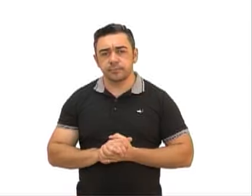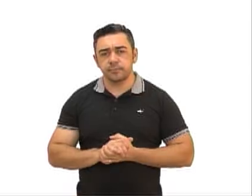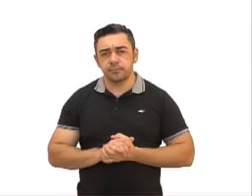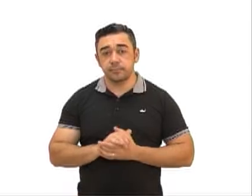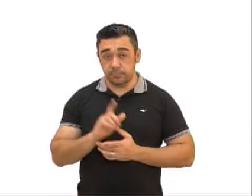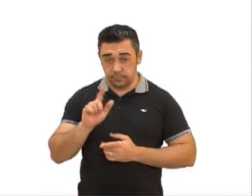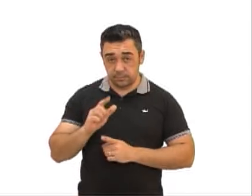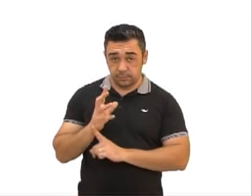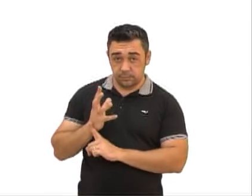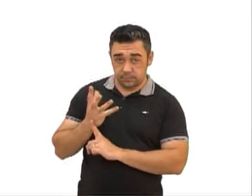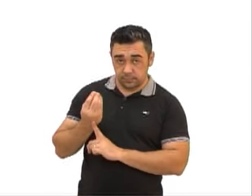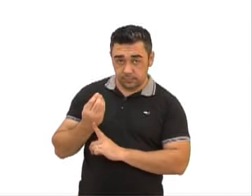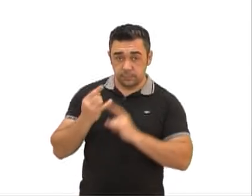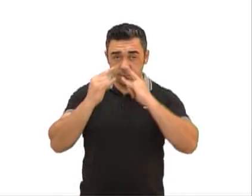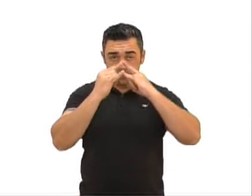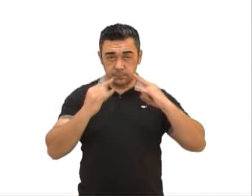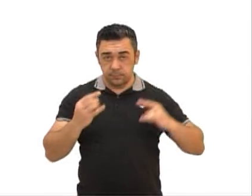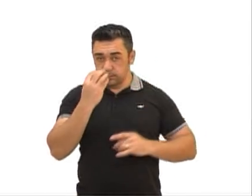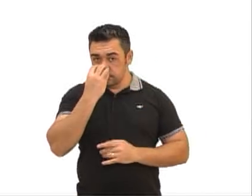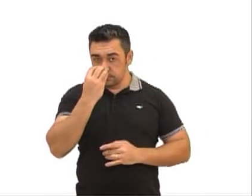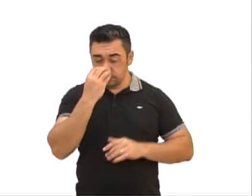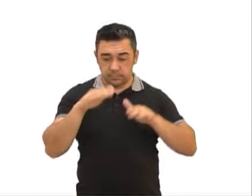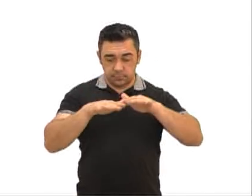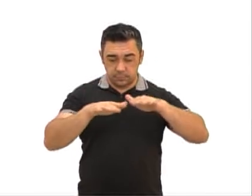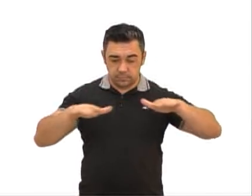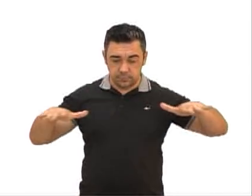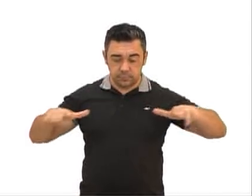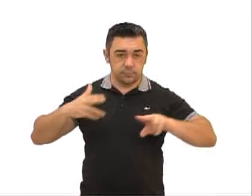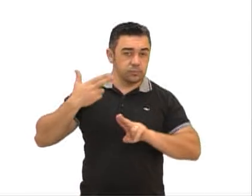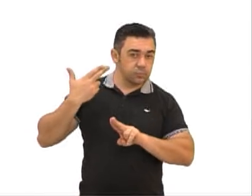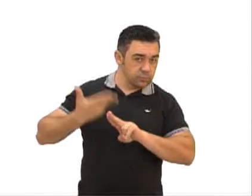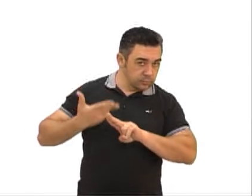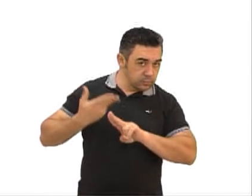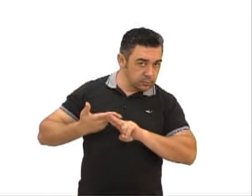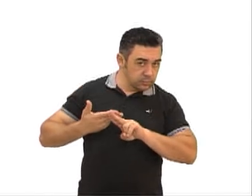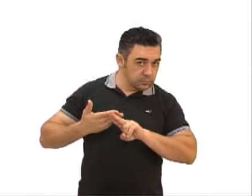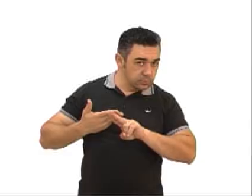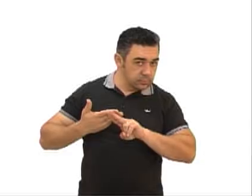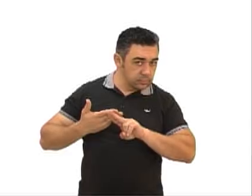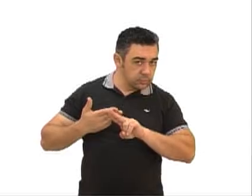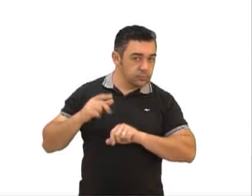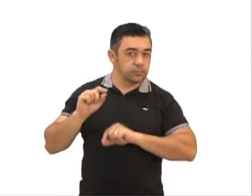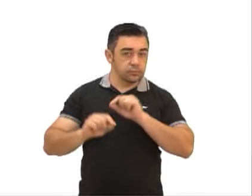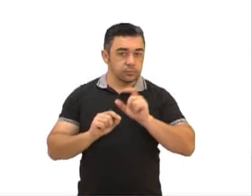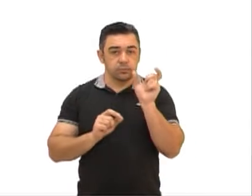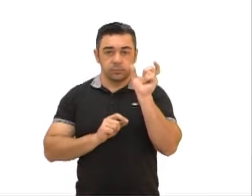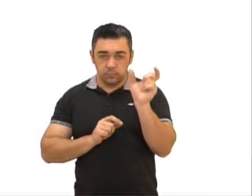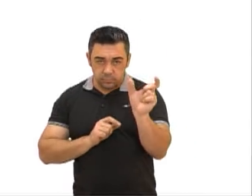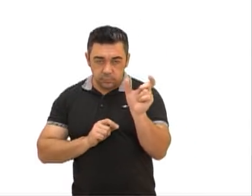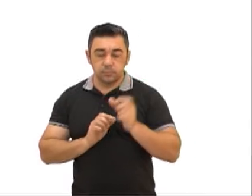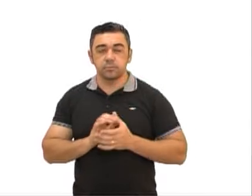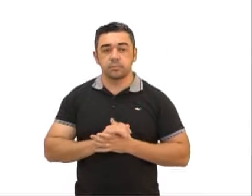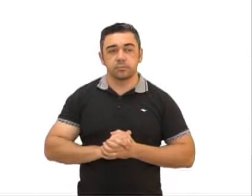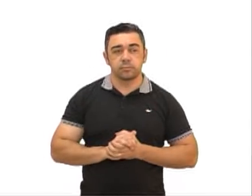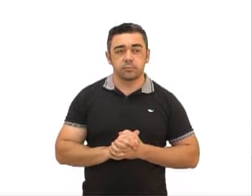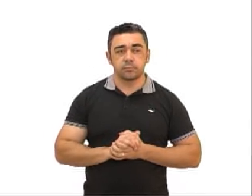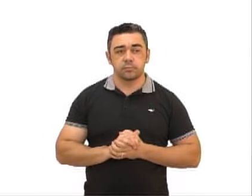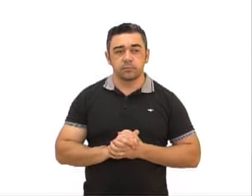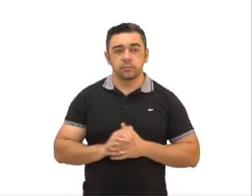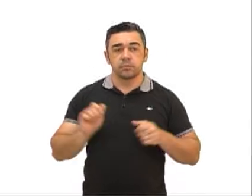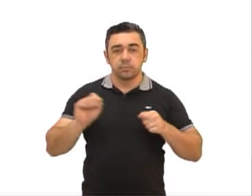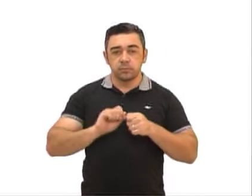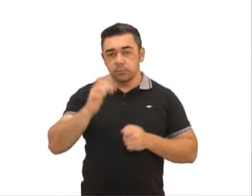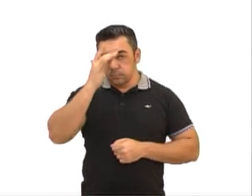arte circense de solo que utiliza um espaço para você completar para